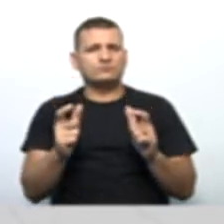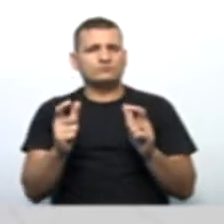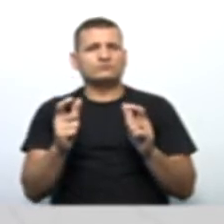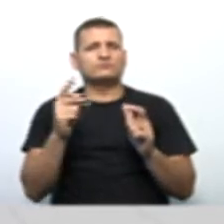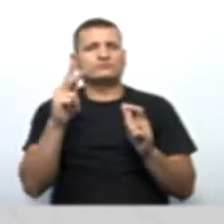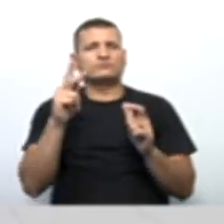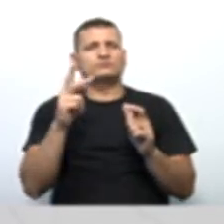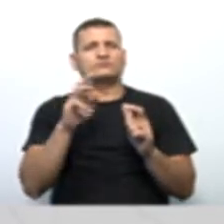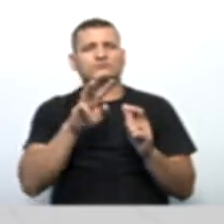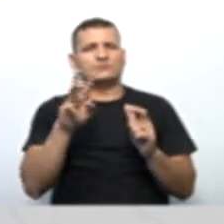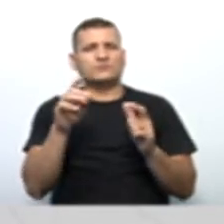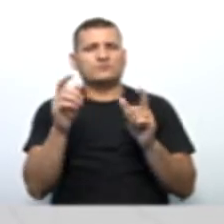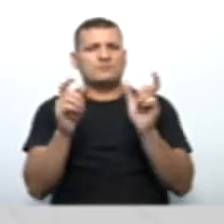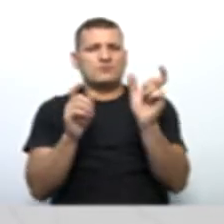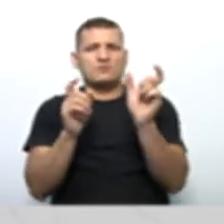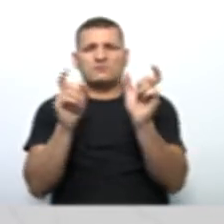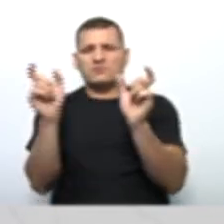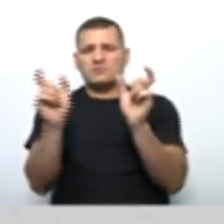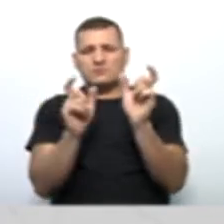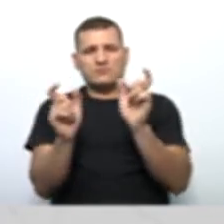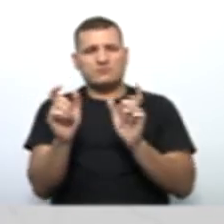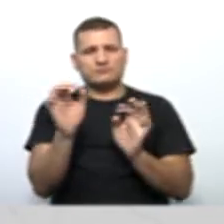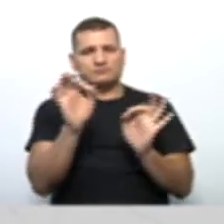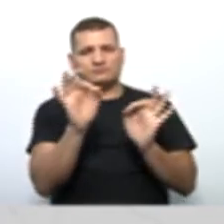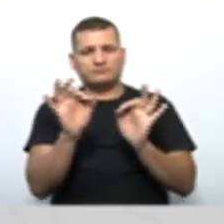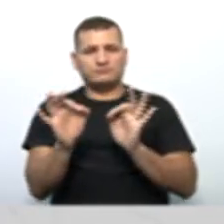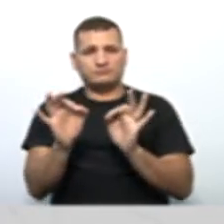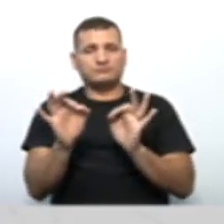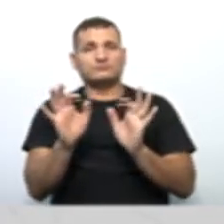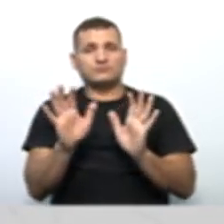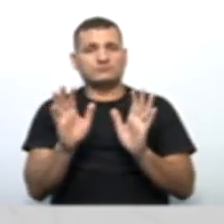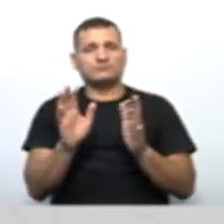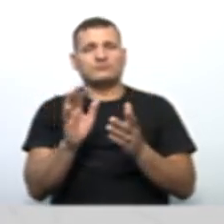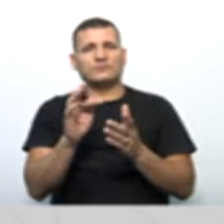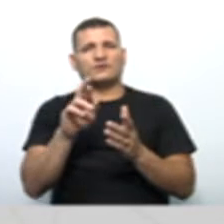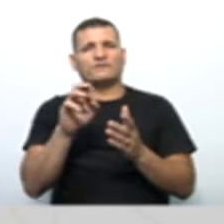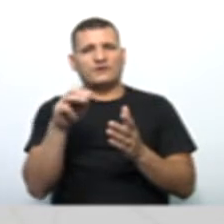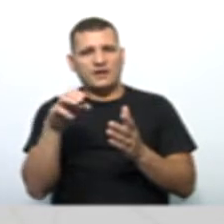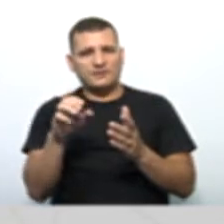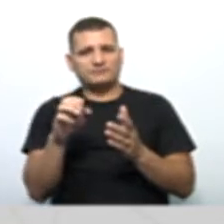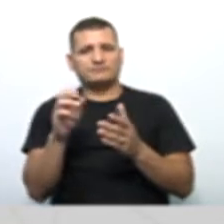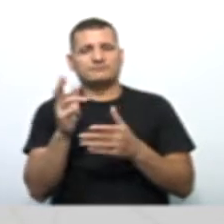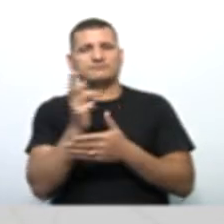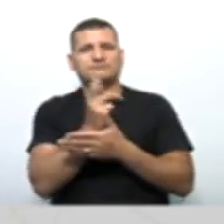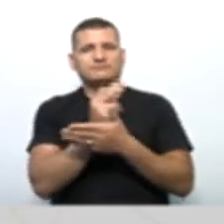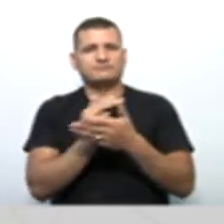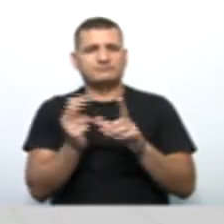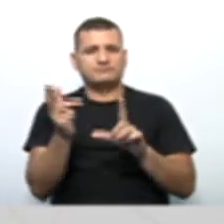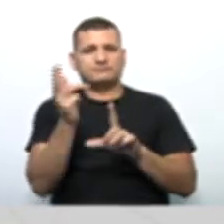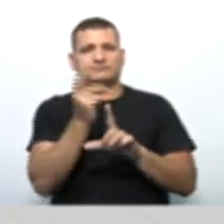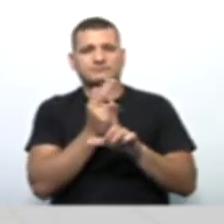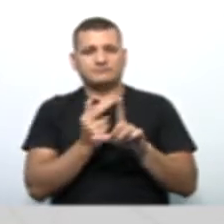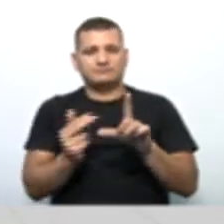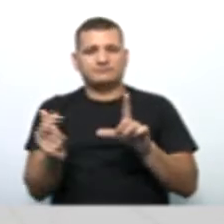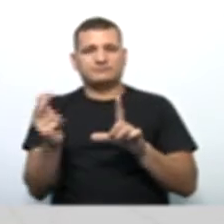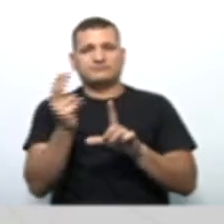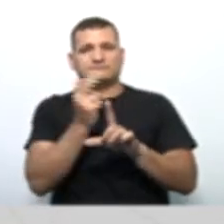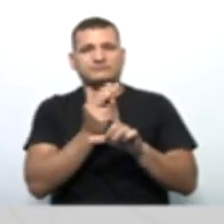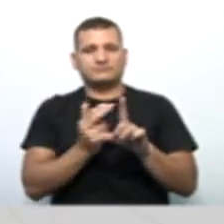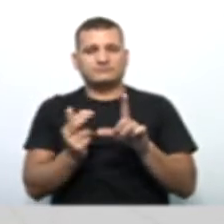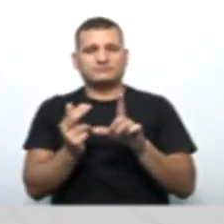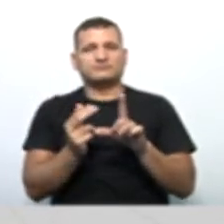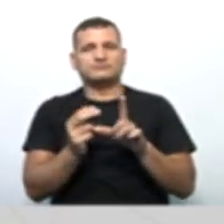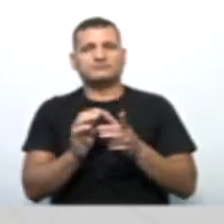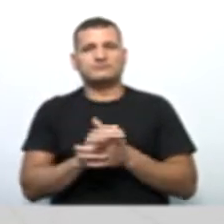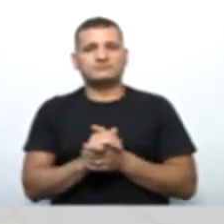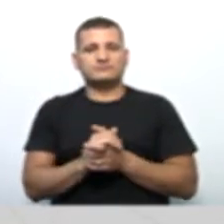da sua página para você não cometer os erros então esse vale frame pessoa é é o amado não é uma parte que você vai fazer